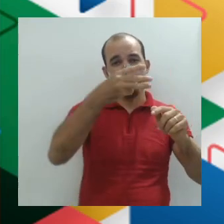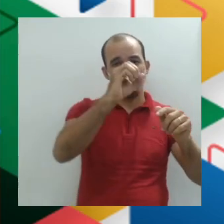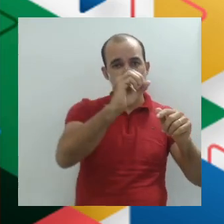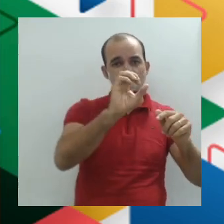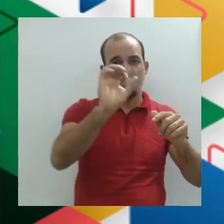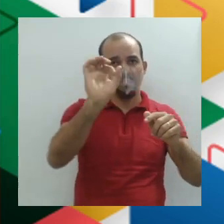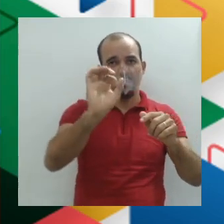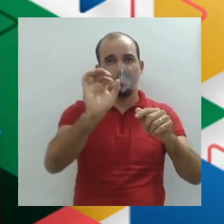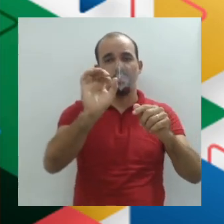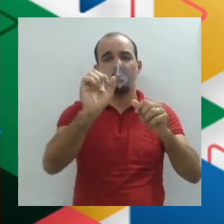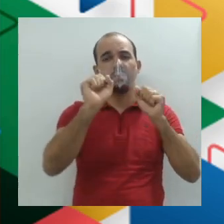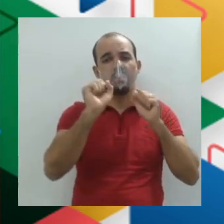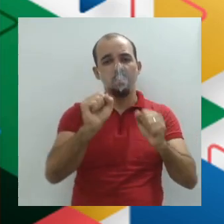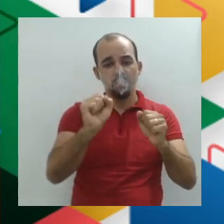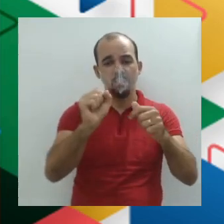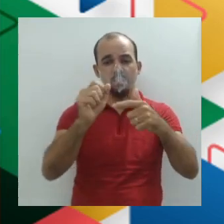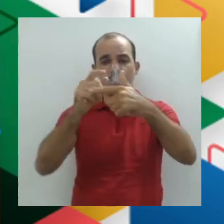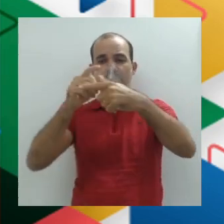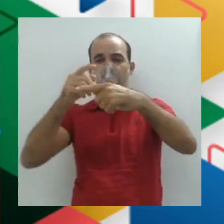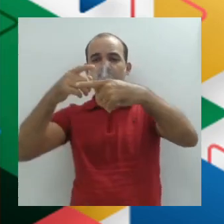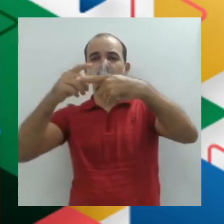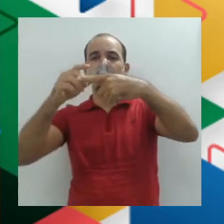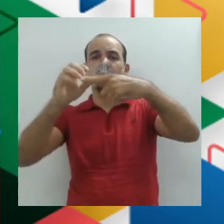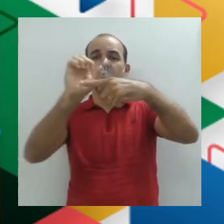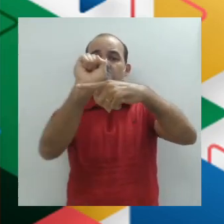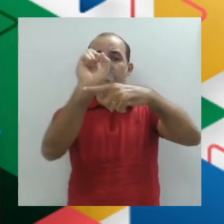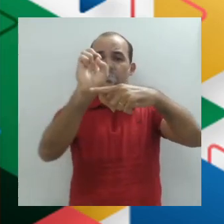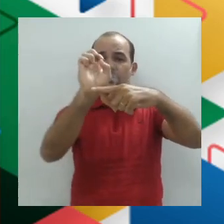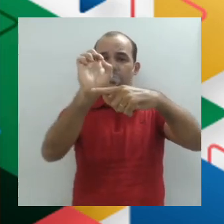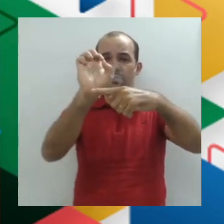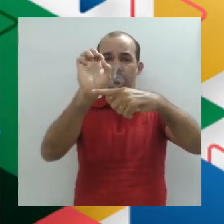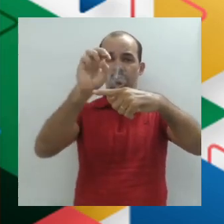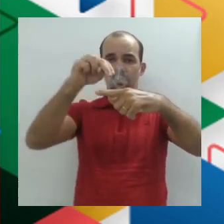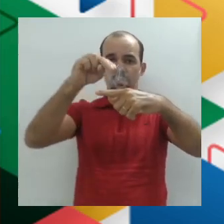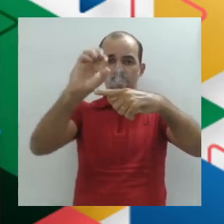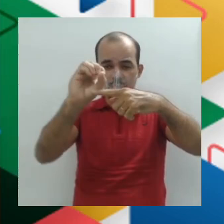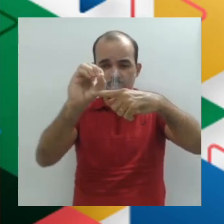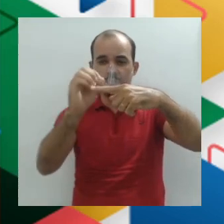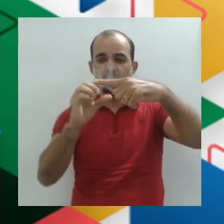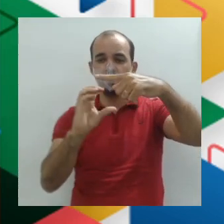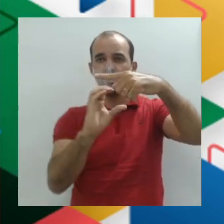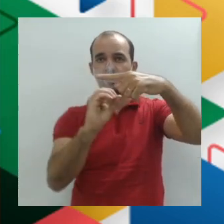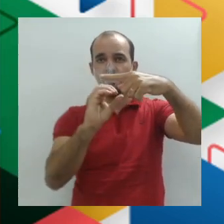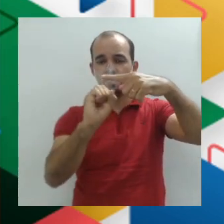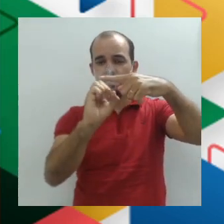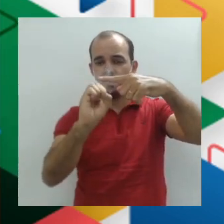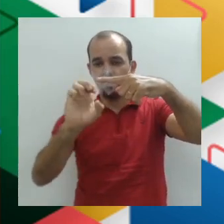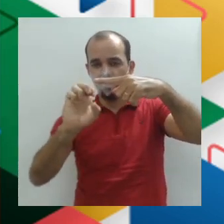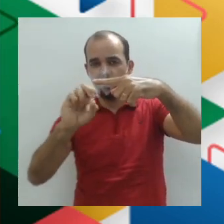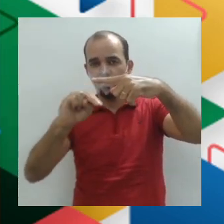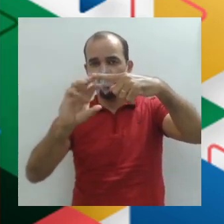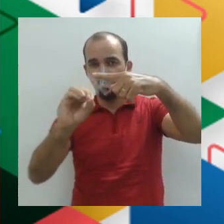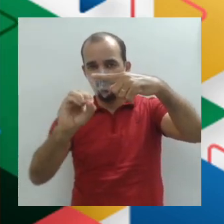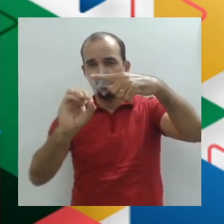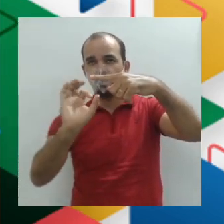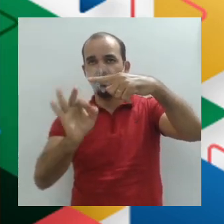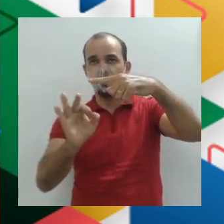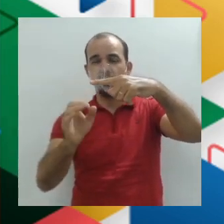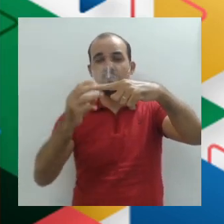30 pelo cosseno de 30 graus. Olha que legal, galera. Então, seno de 30, eu tenho aqui meio, olha